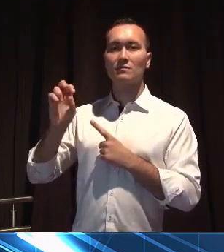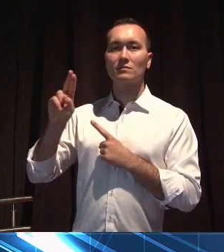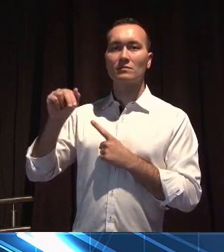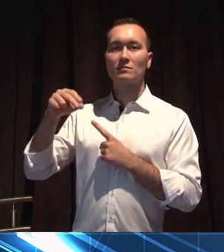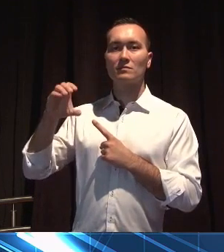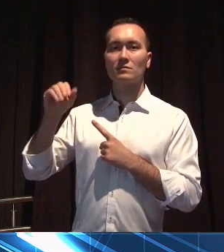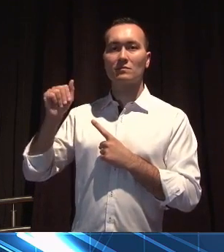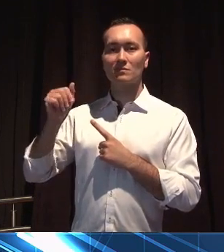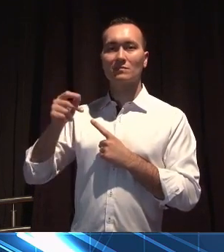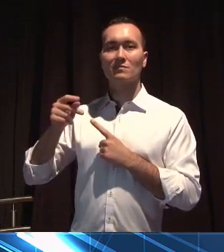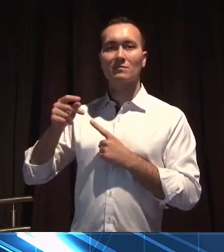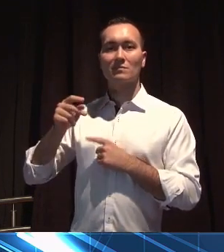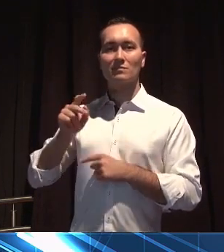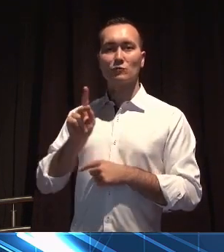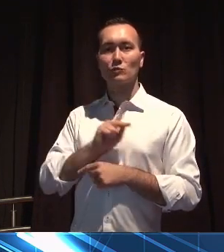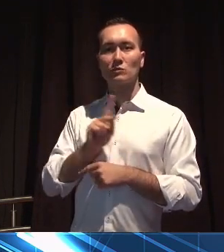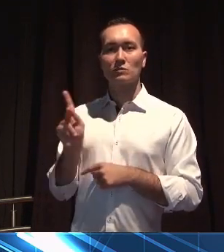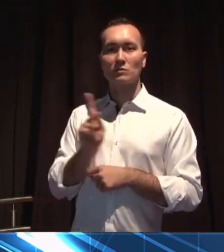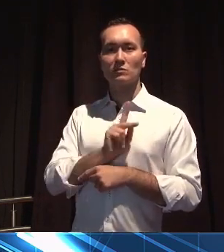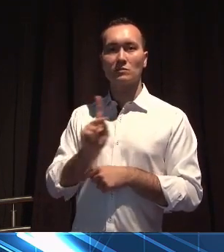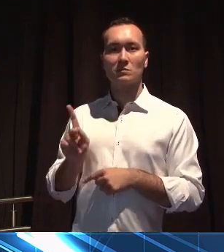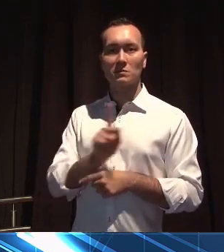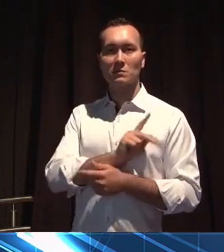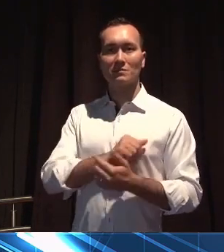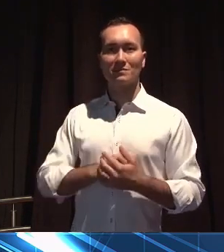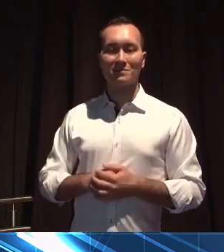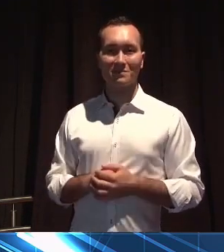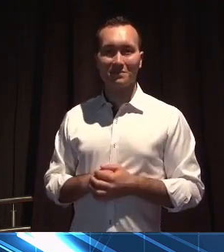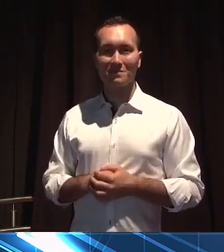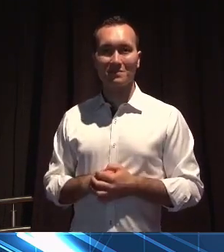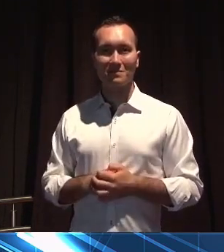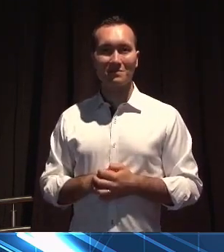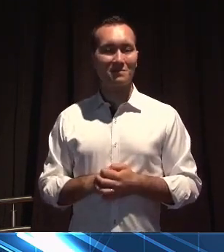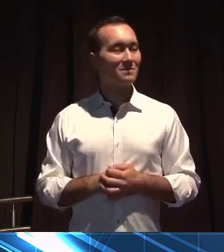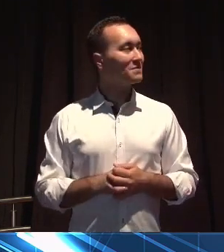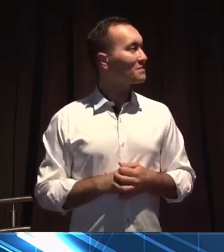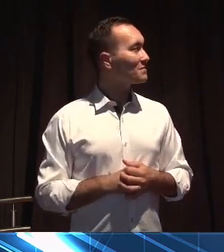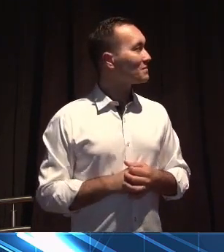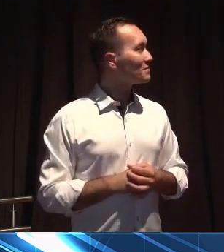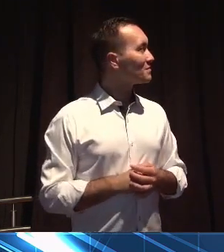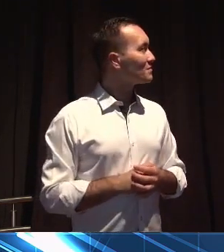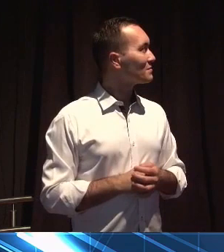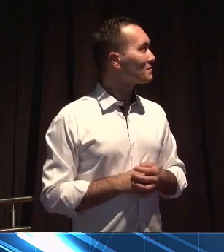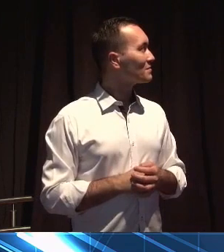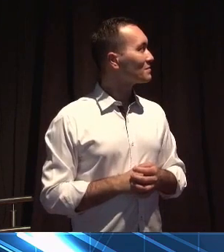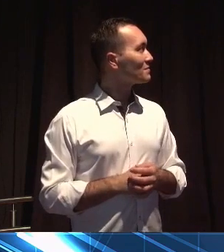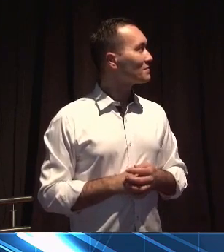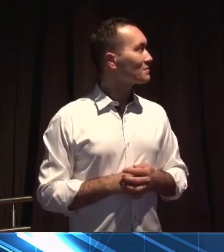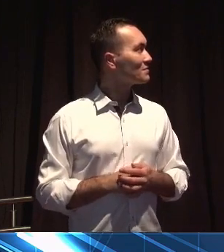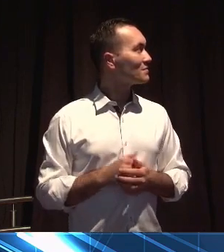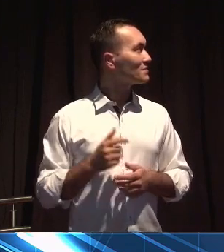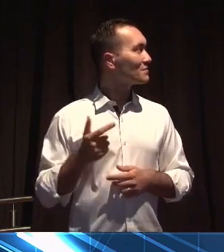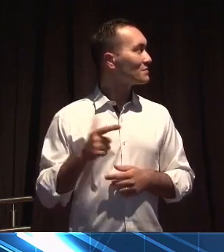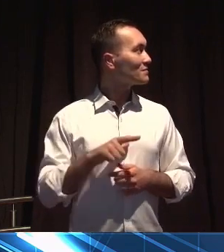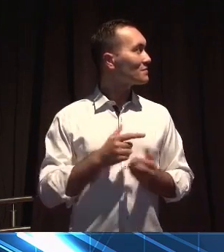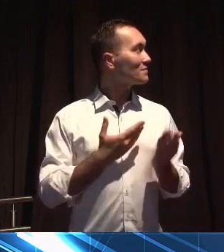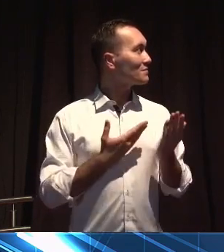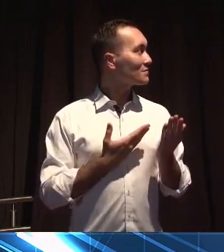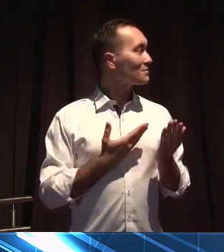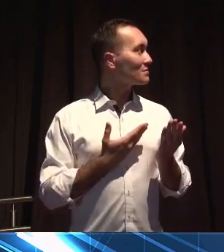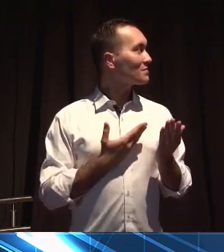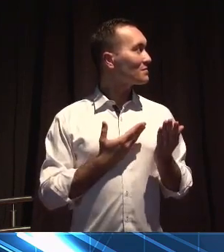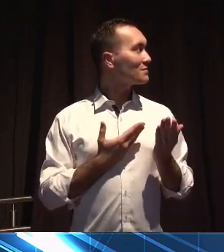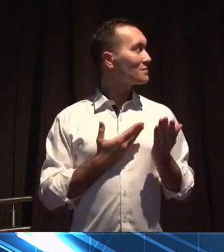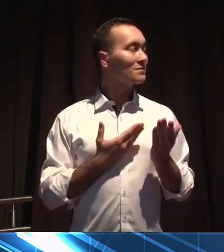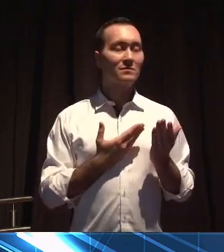então o que que é esse negócio de composição Essa é usar ao invés de vocês entender o filme você usa um trimep você Estancia